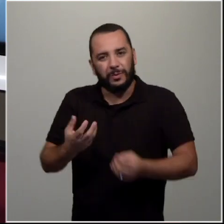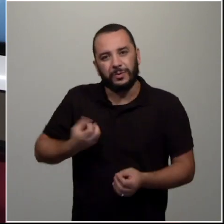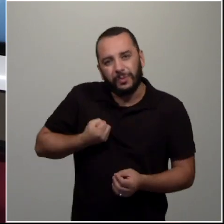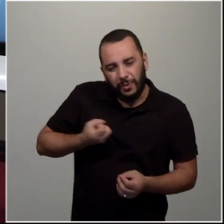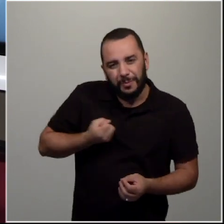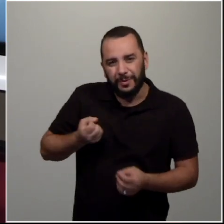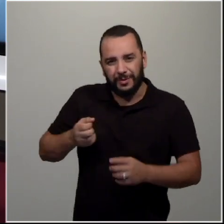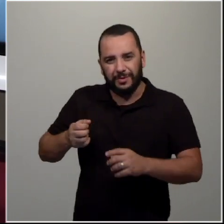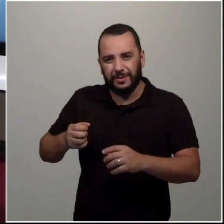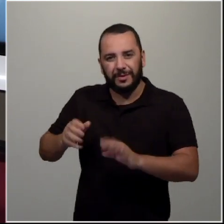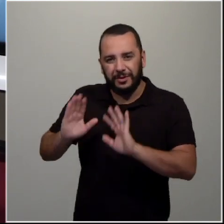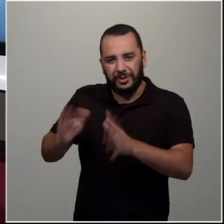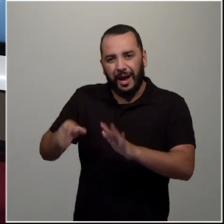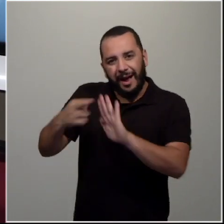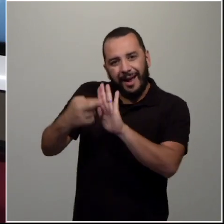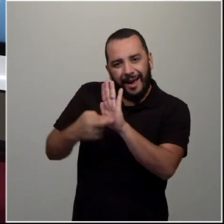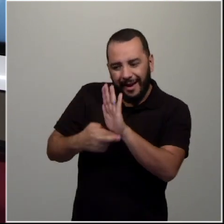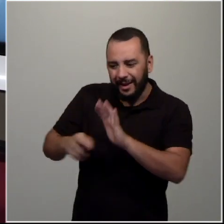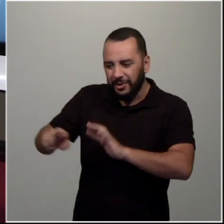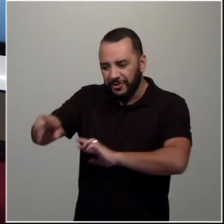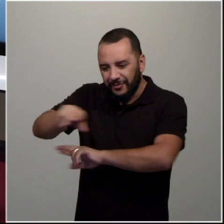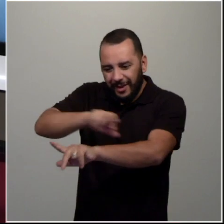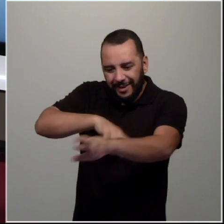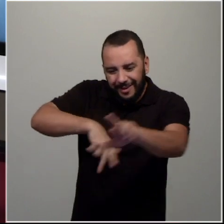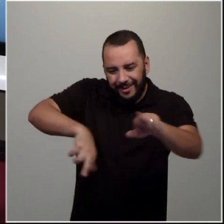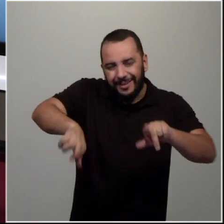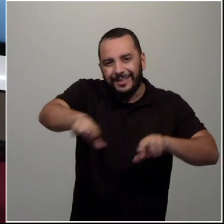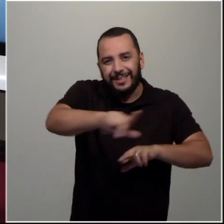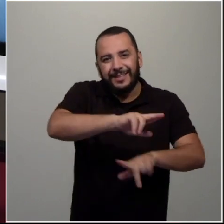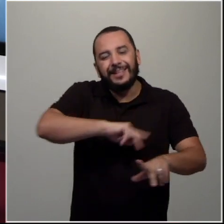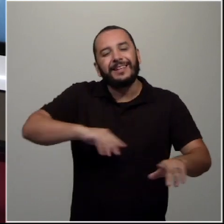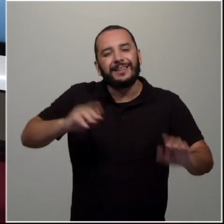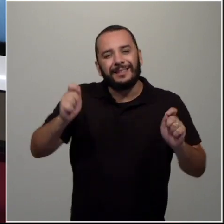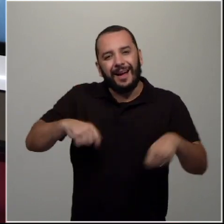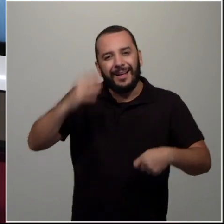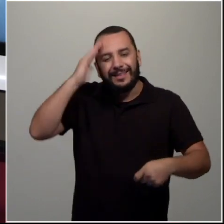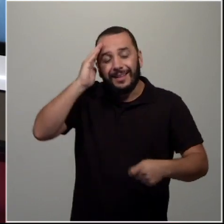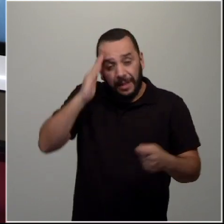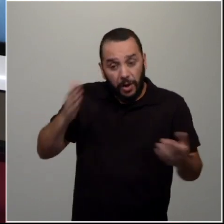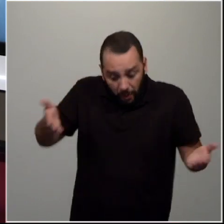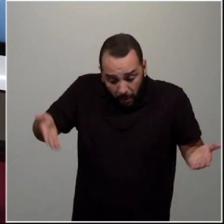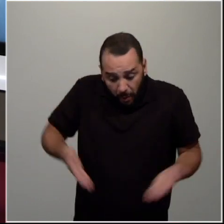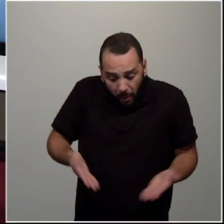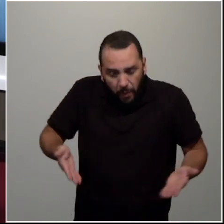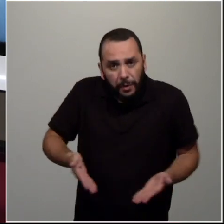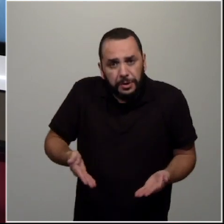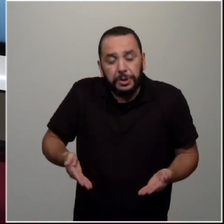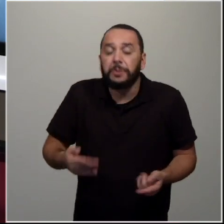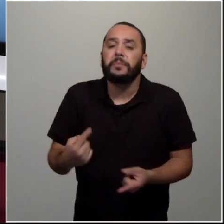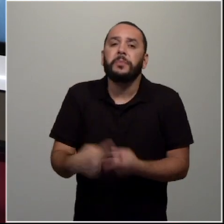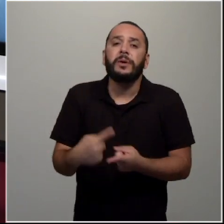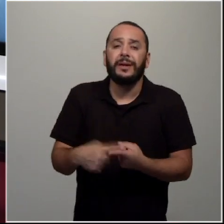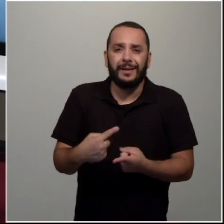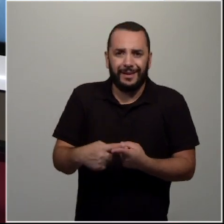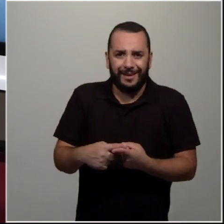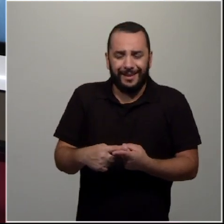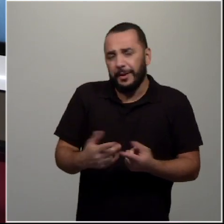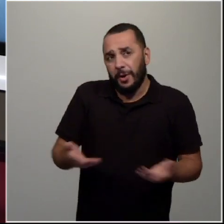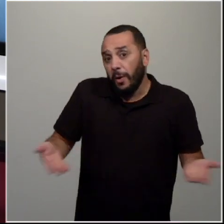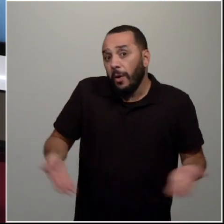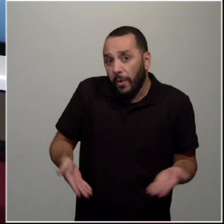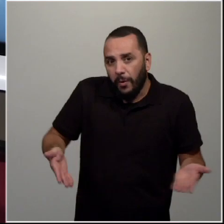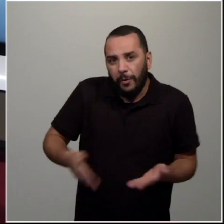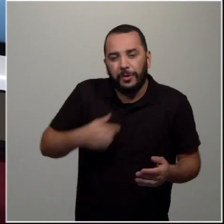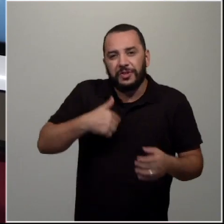diferentes mas que ajuda a gente a compreender o sistema de numeração atual e entender até porque ele funciona melhor do que alguns que